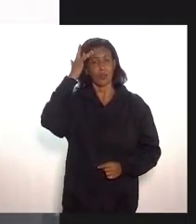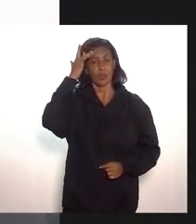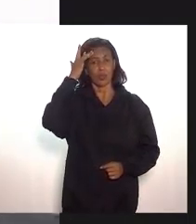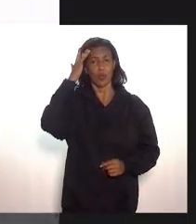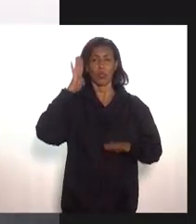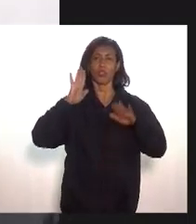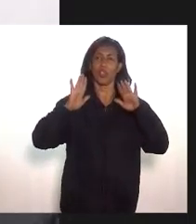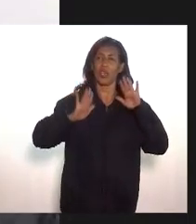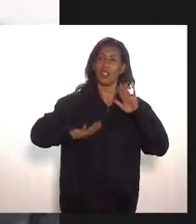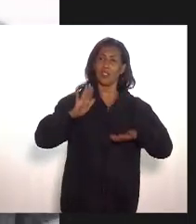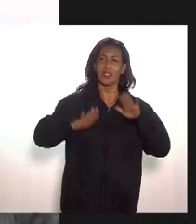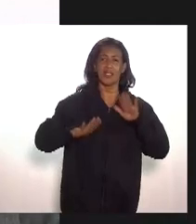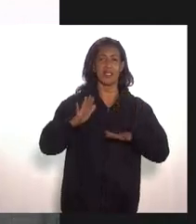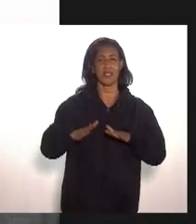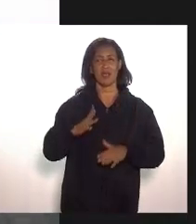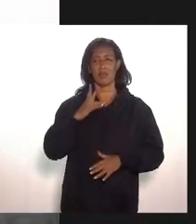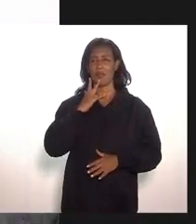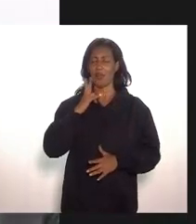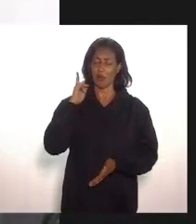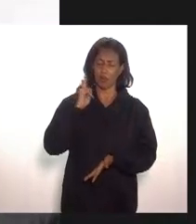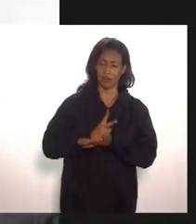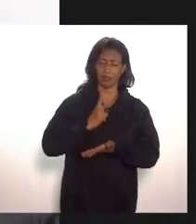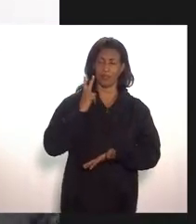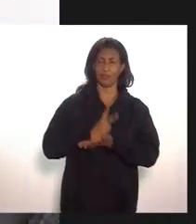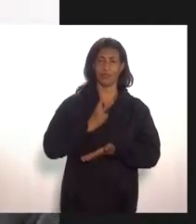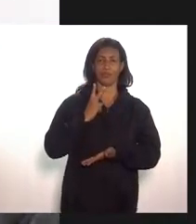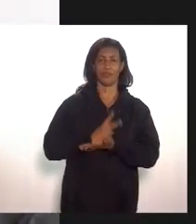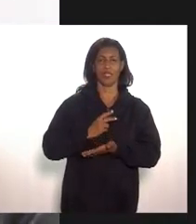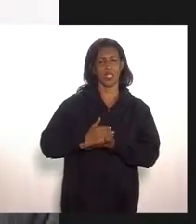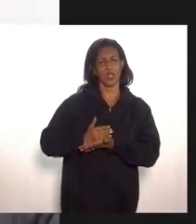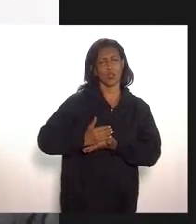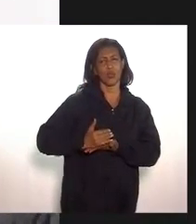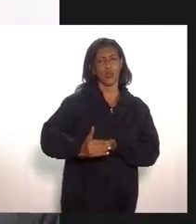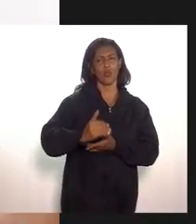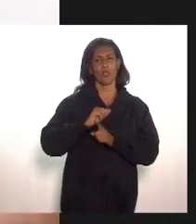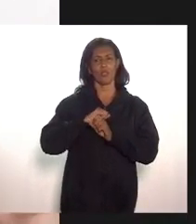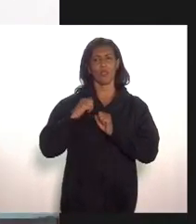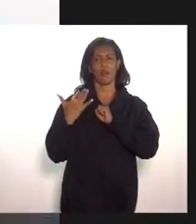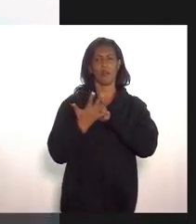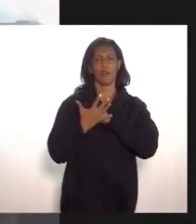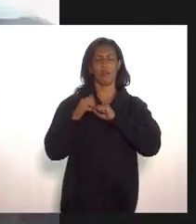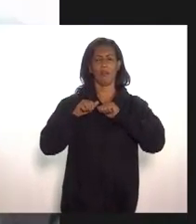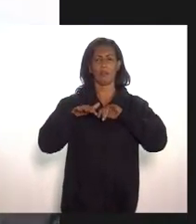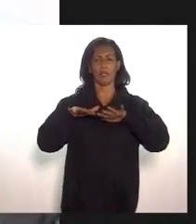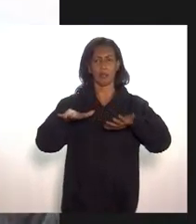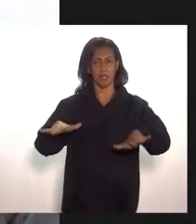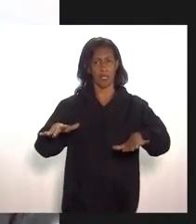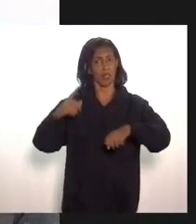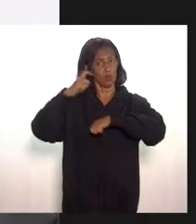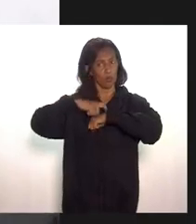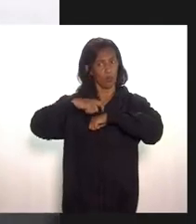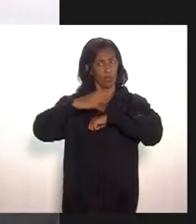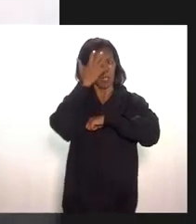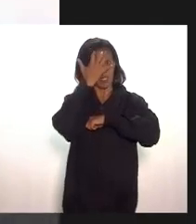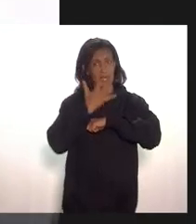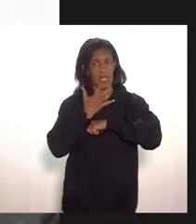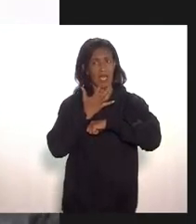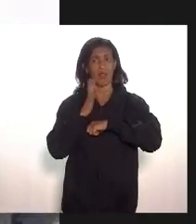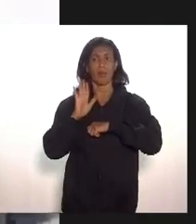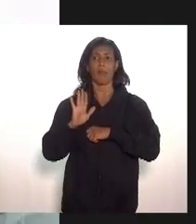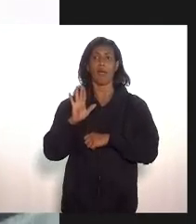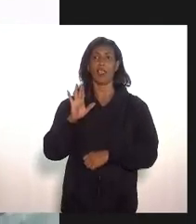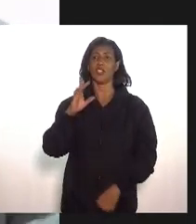sempre defendeu desde o início dessa pandemia, é que a gente precisa sim tratar um momento com seriedade, mas o Estado não tem direito